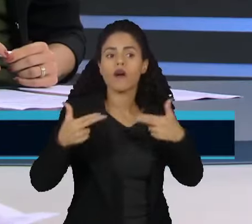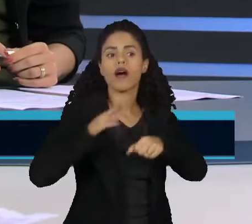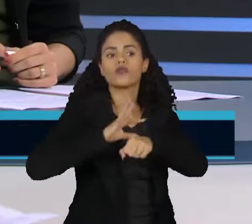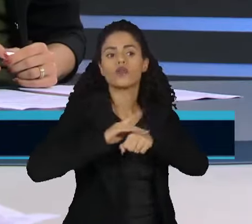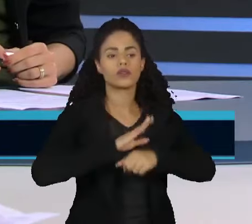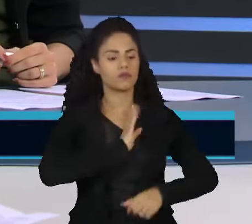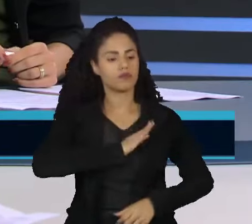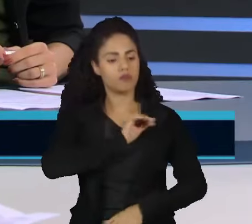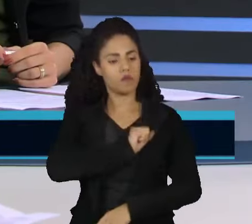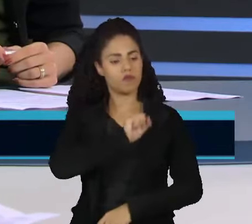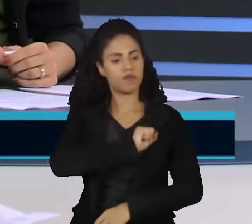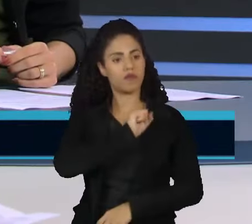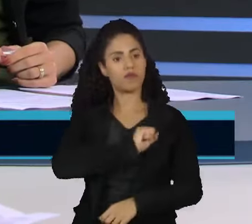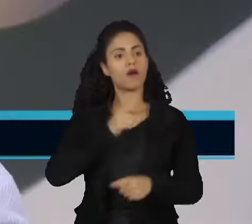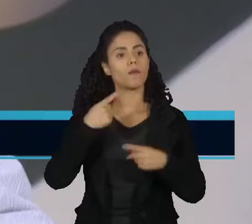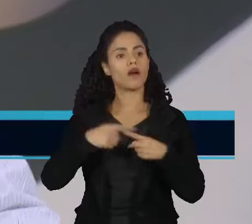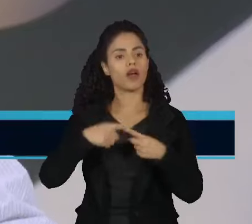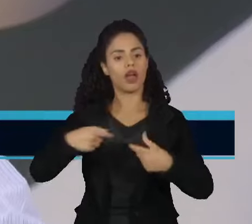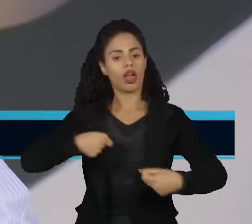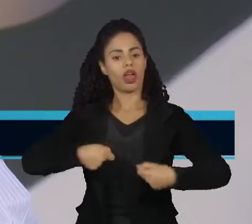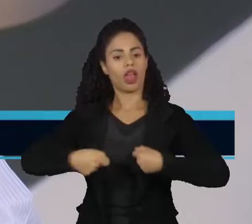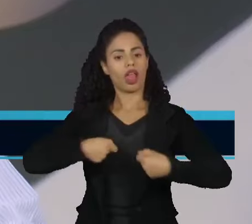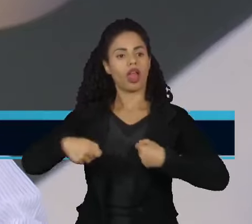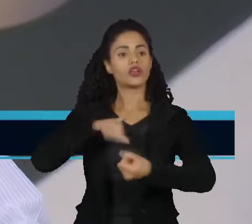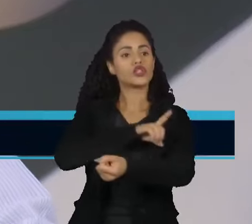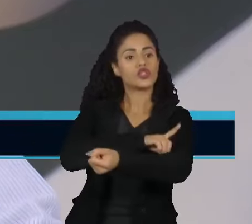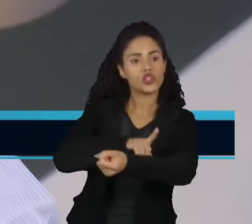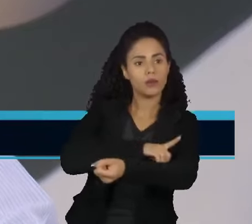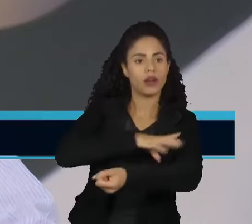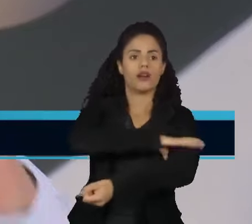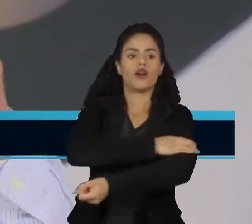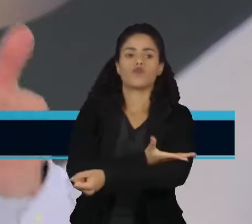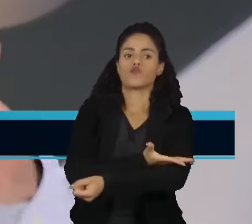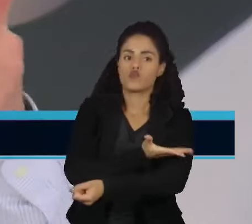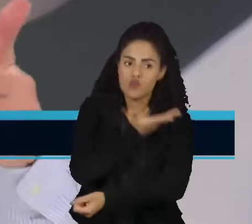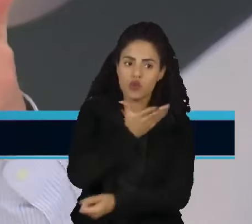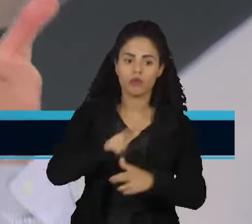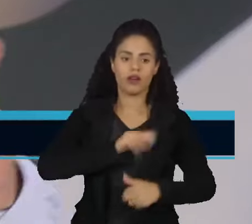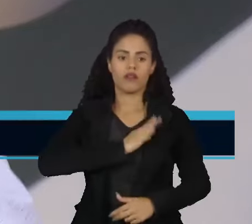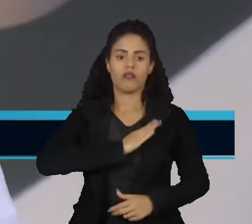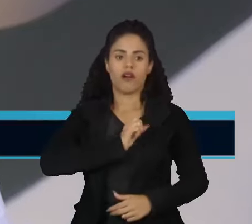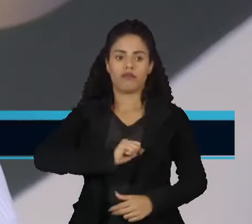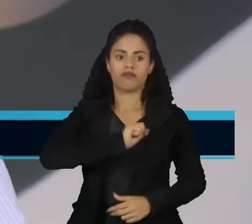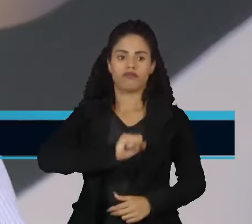cardiovasculares por não controle do diabetes e da pressão alta que ainda vai vir por aí